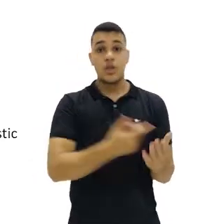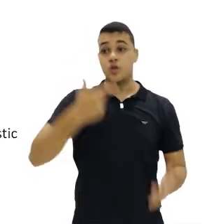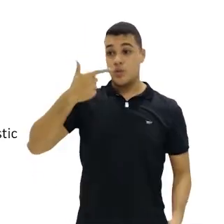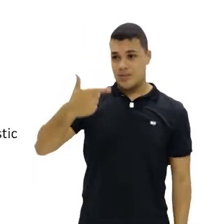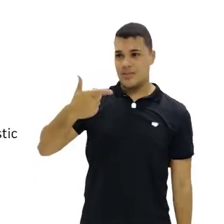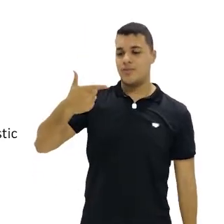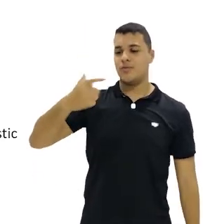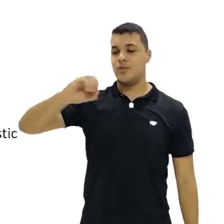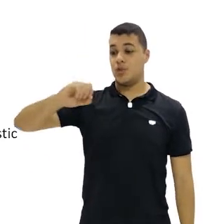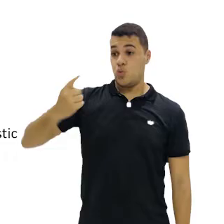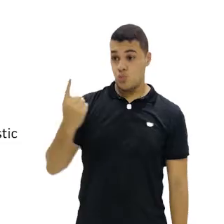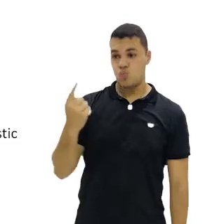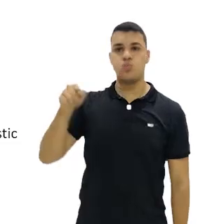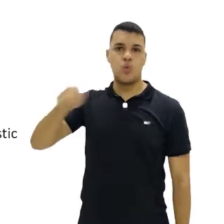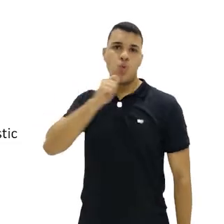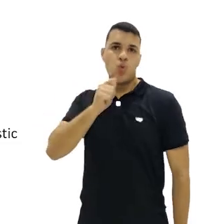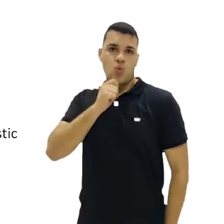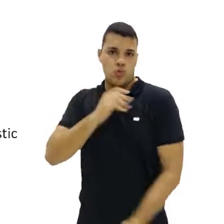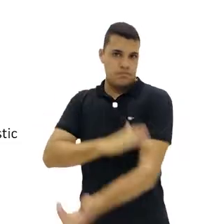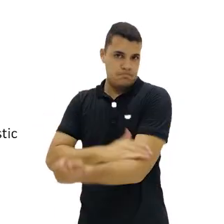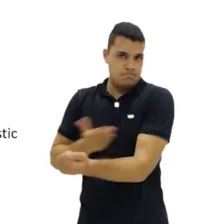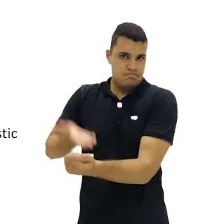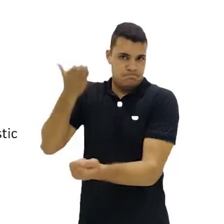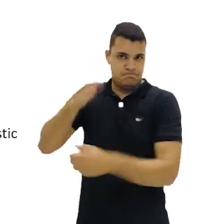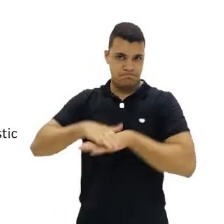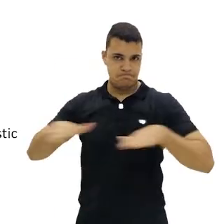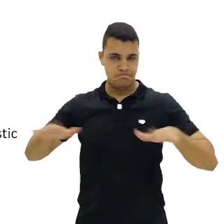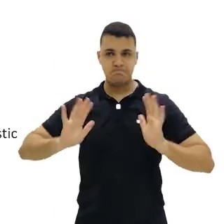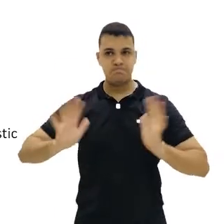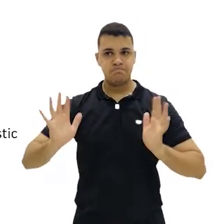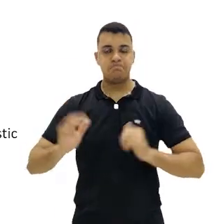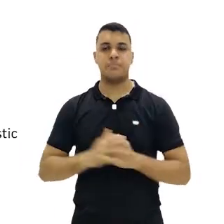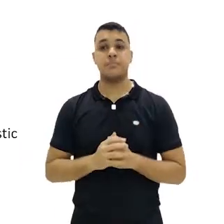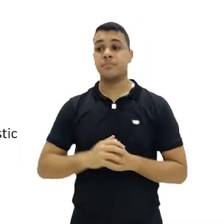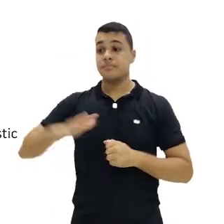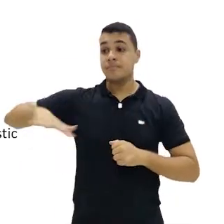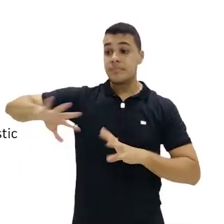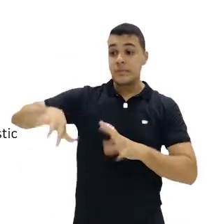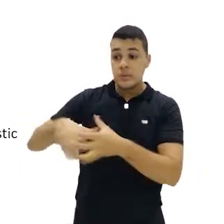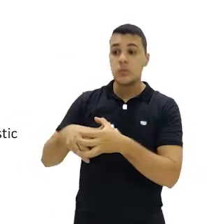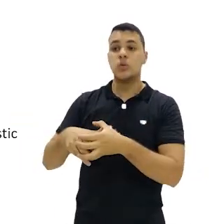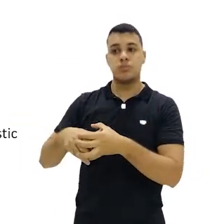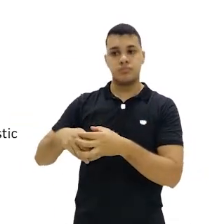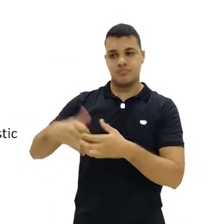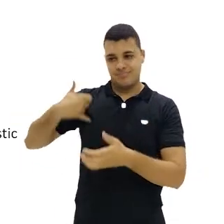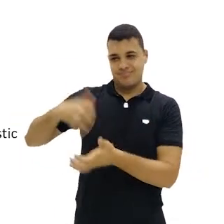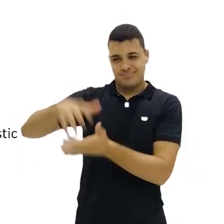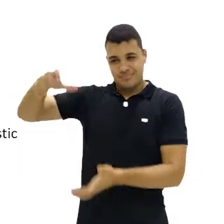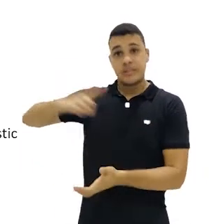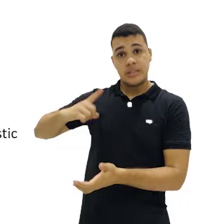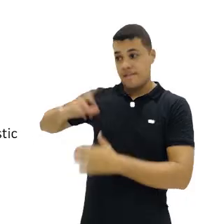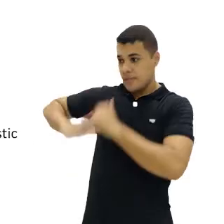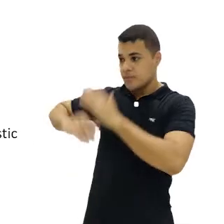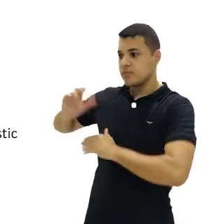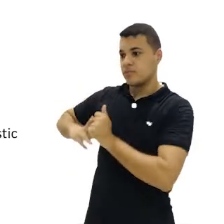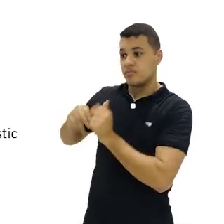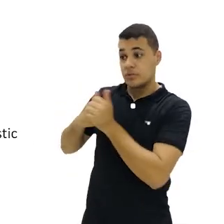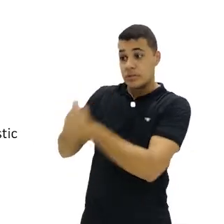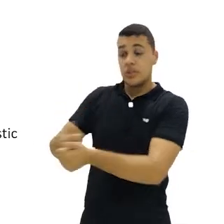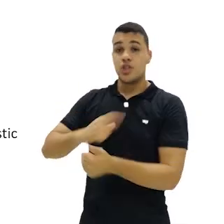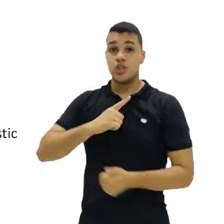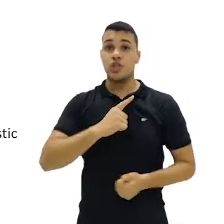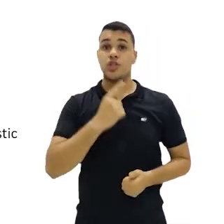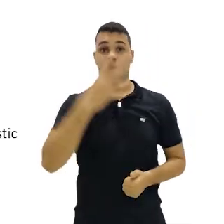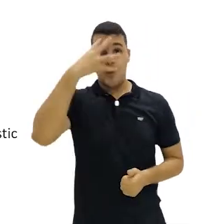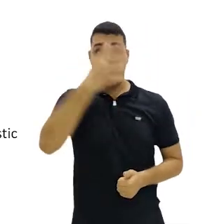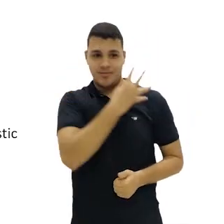Esses participantes foram acompanhados por 4 semanas, né? E durante esse período